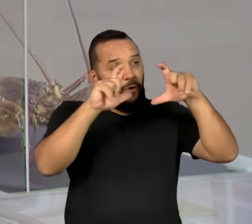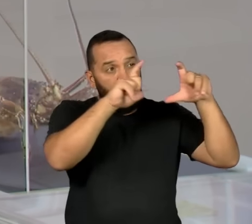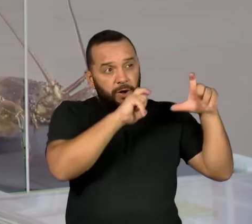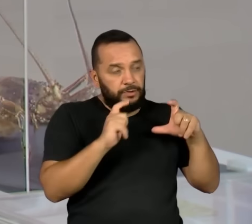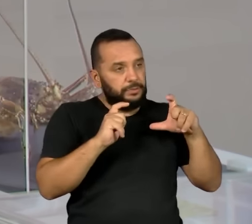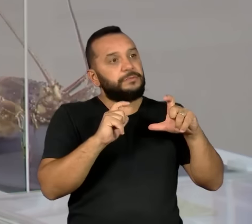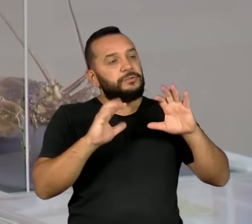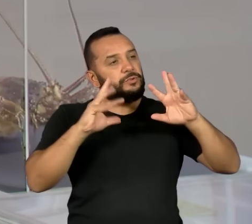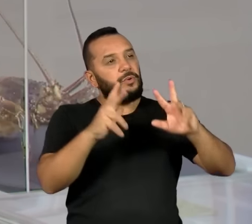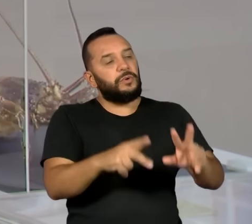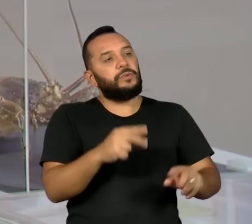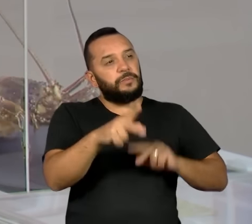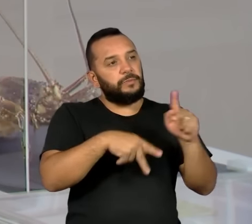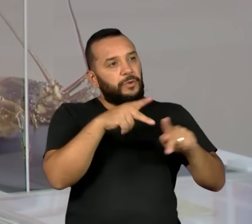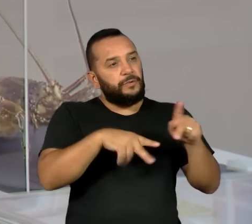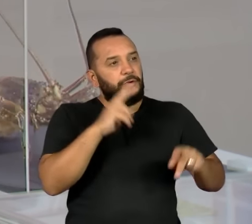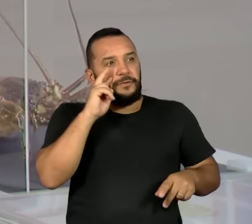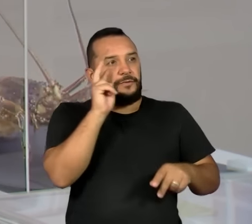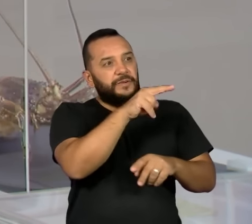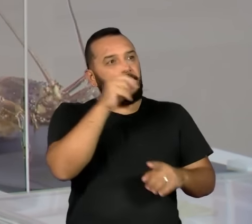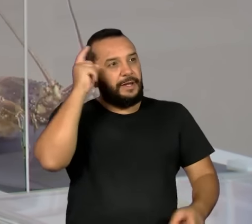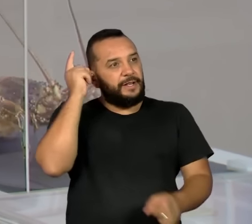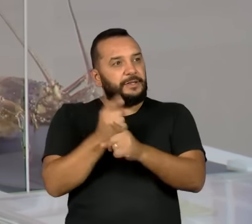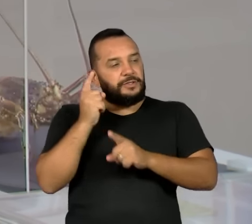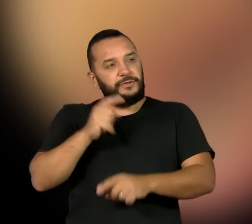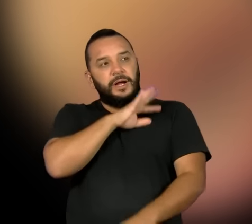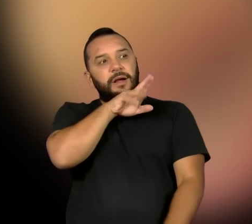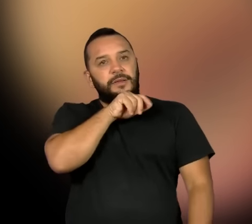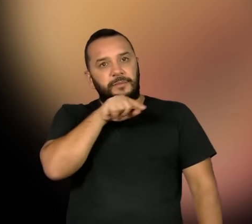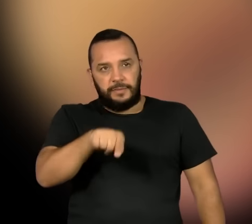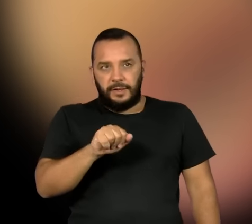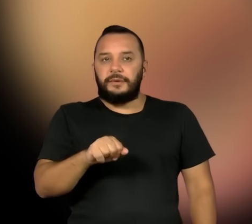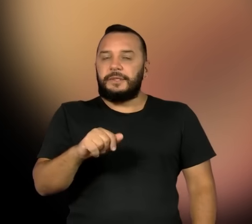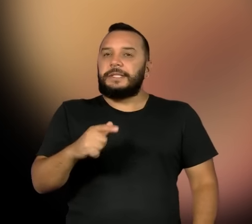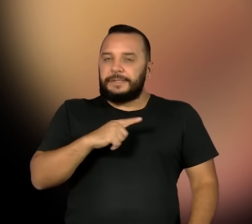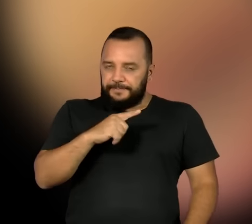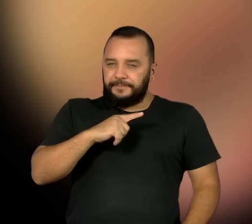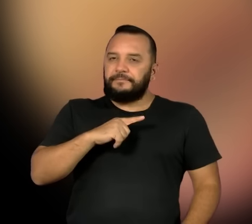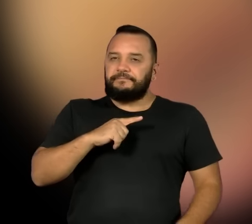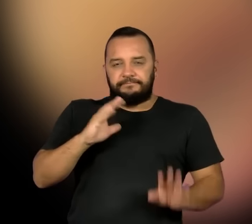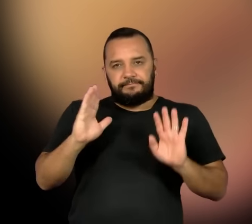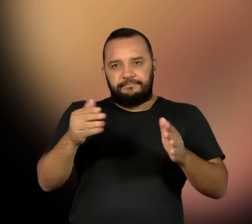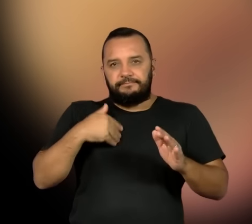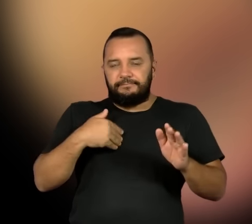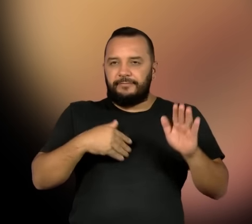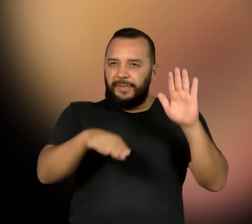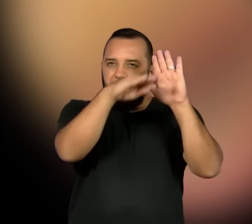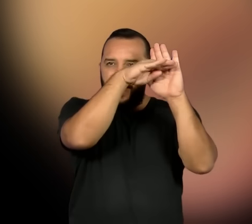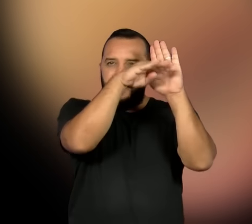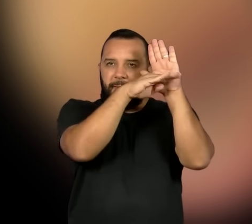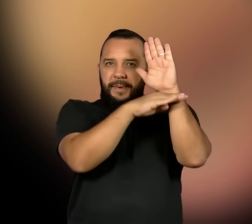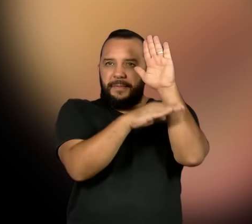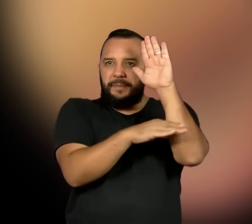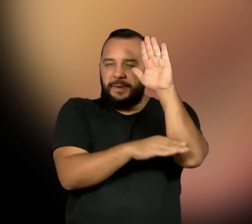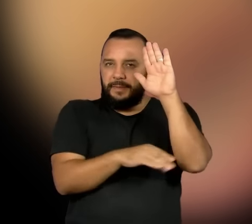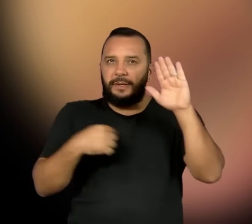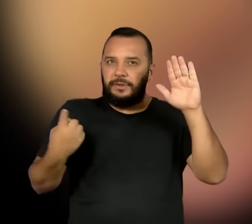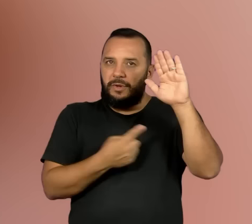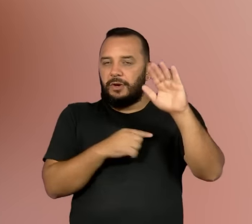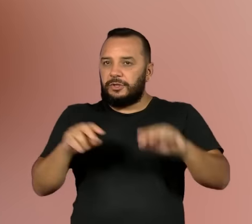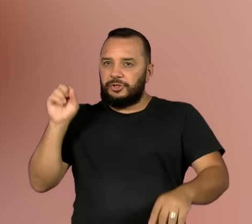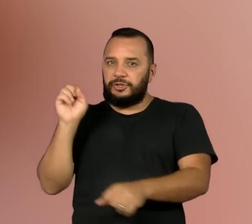população consiga acessá-lo e fazer uma identificação de um animal. O catálogo está passando por reestruturações, com a contratação de